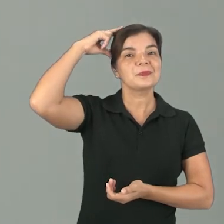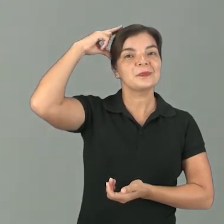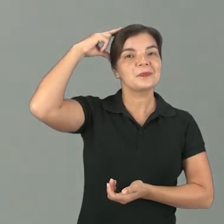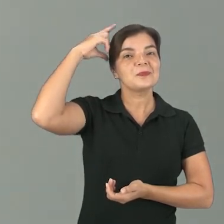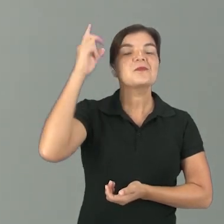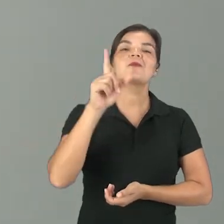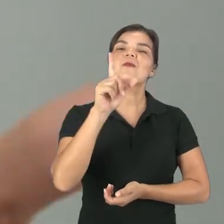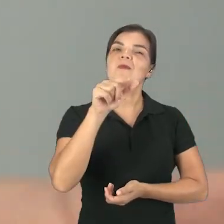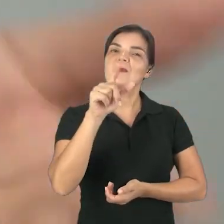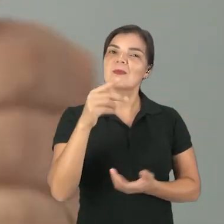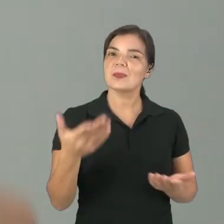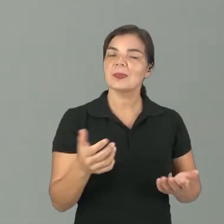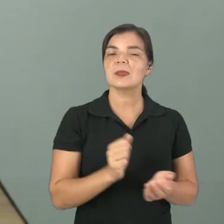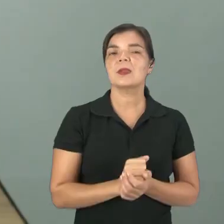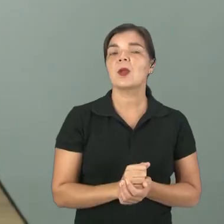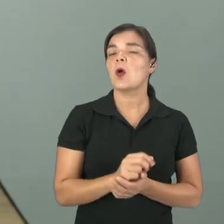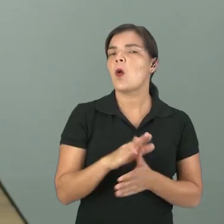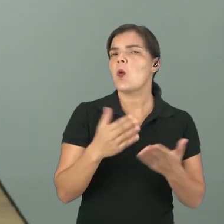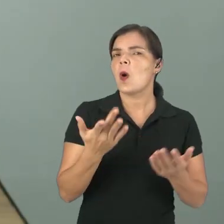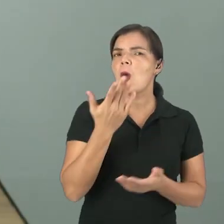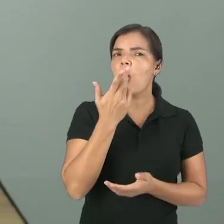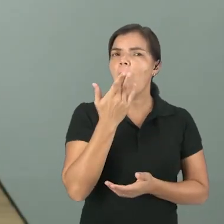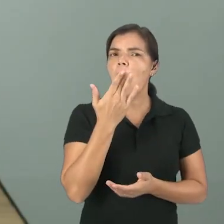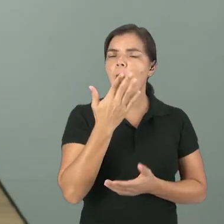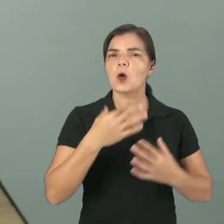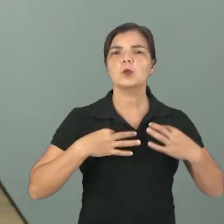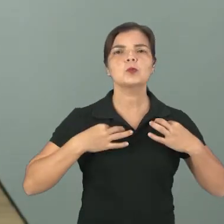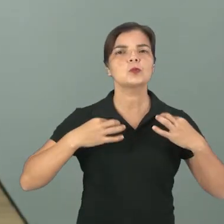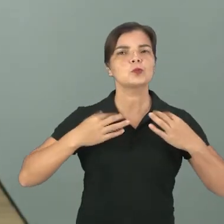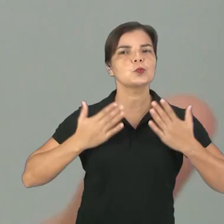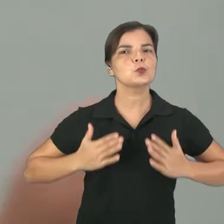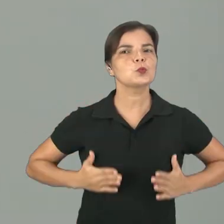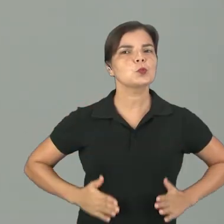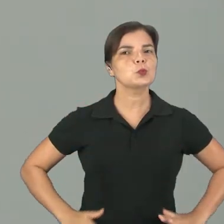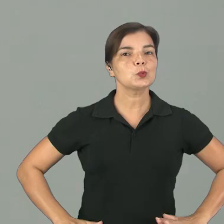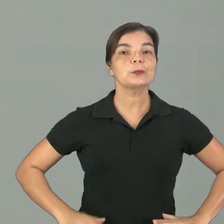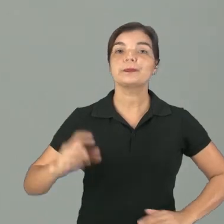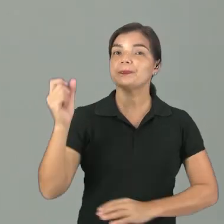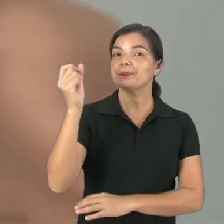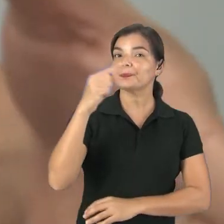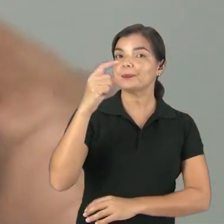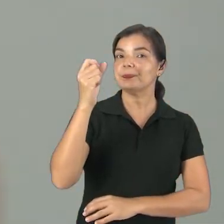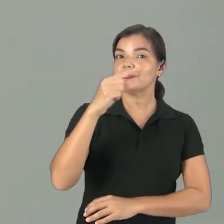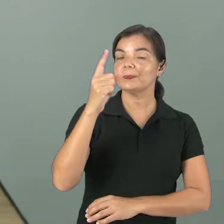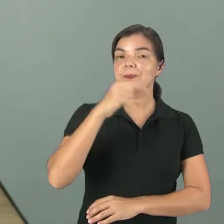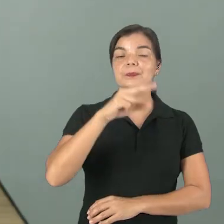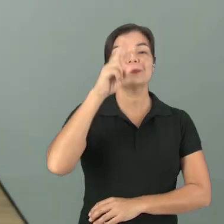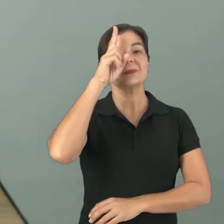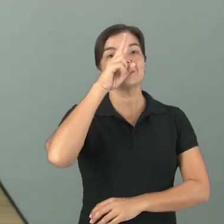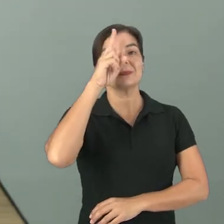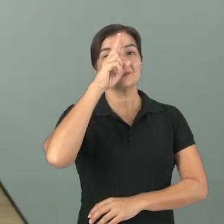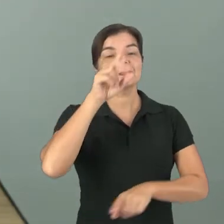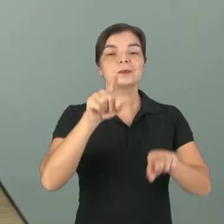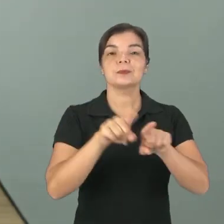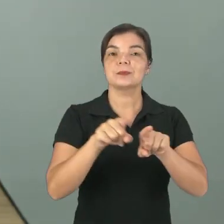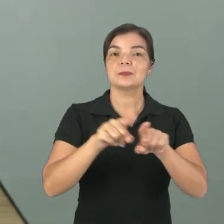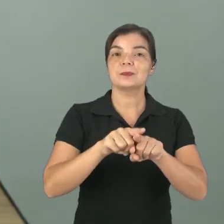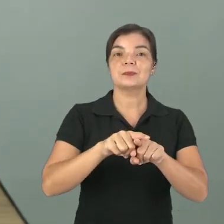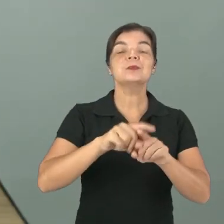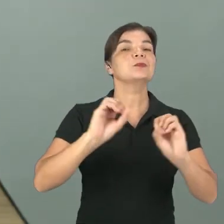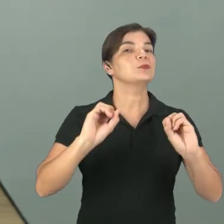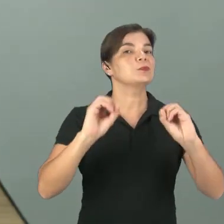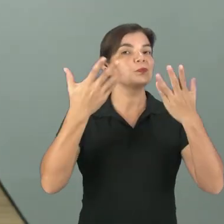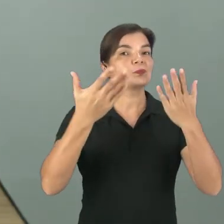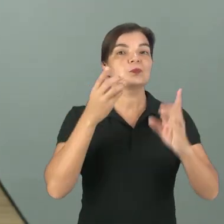Cinderela, isso mesmo. E qual é mesmo a cor do seu belo vestido? Azul. E a história conta que ela vai para o baile,